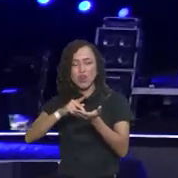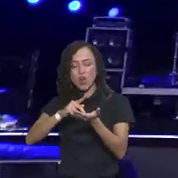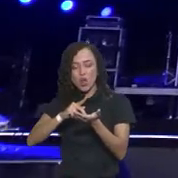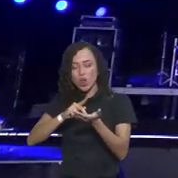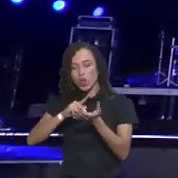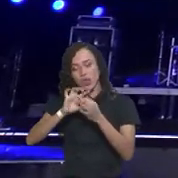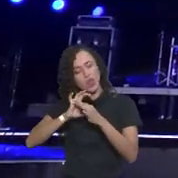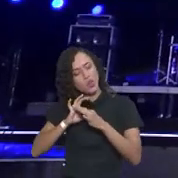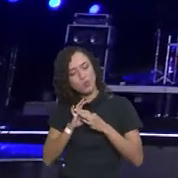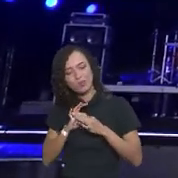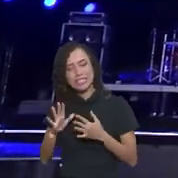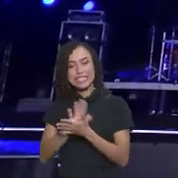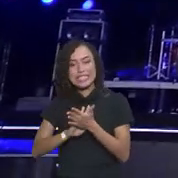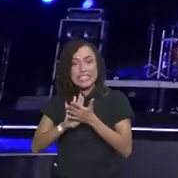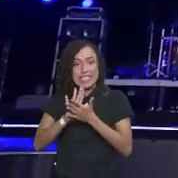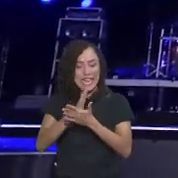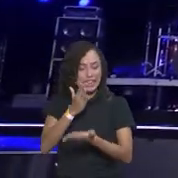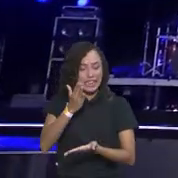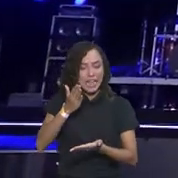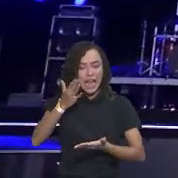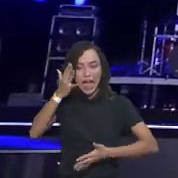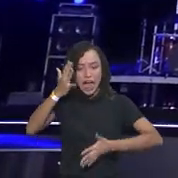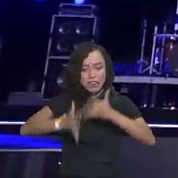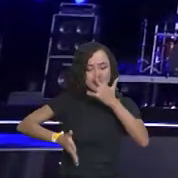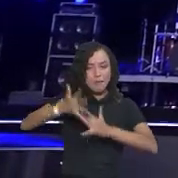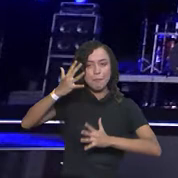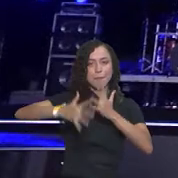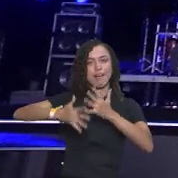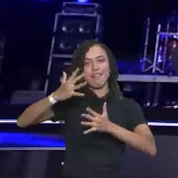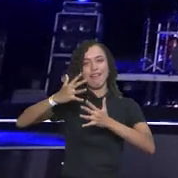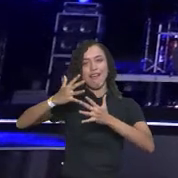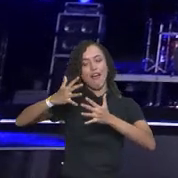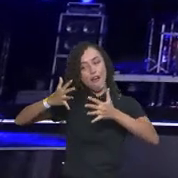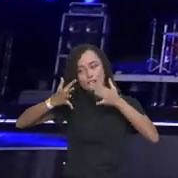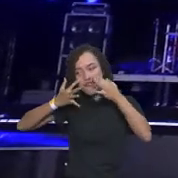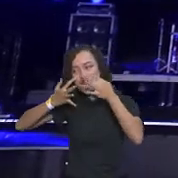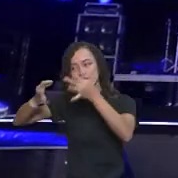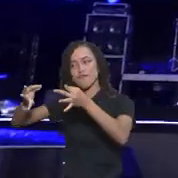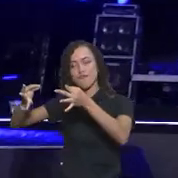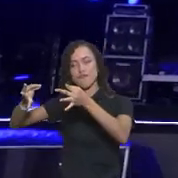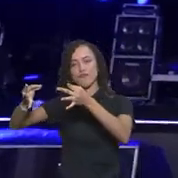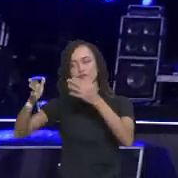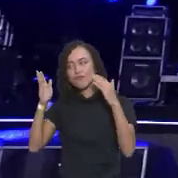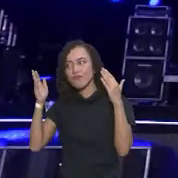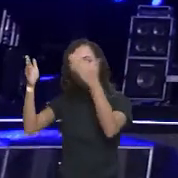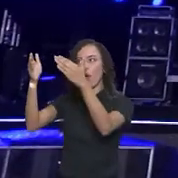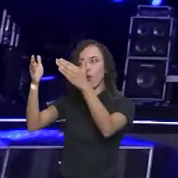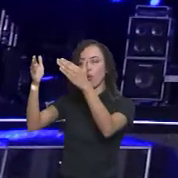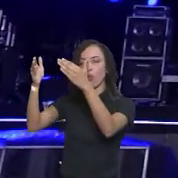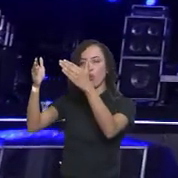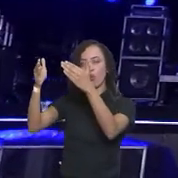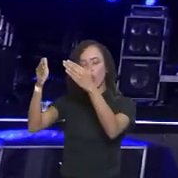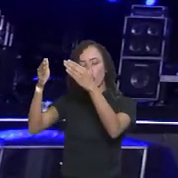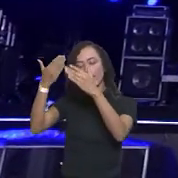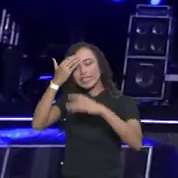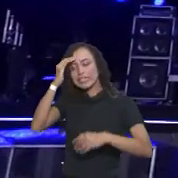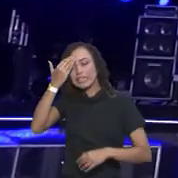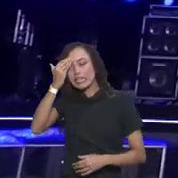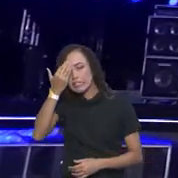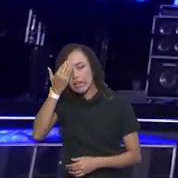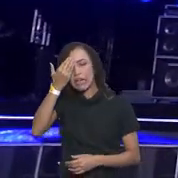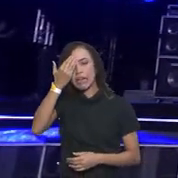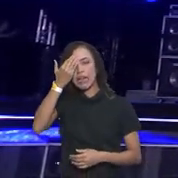que nenhuma dispersão absolutamente ninguém vai tirar o teu foco de escutar